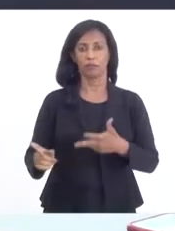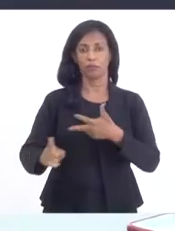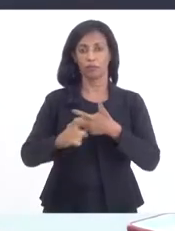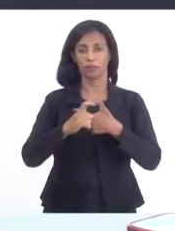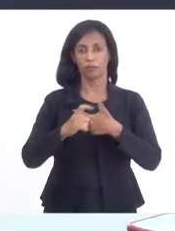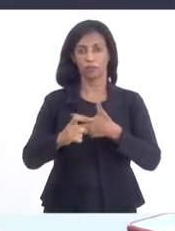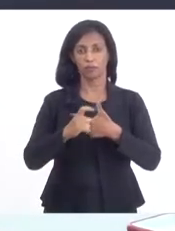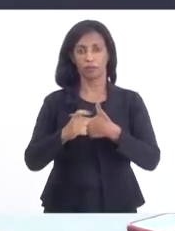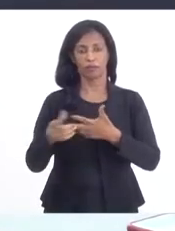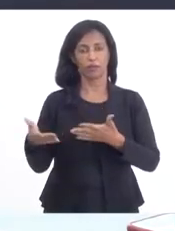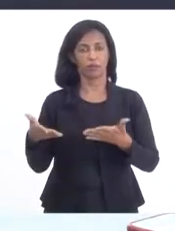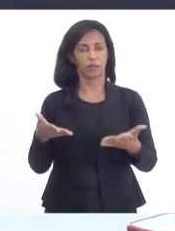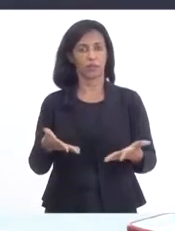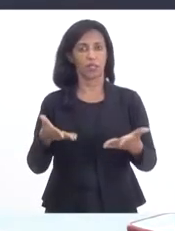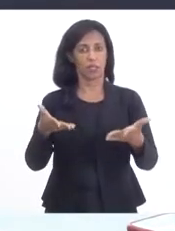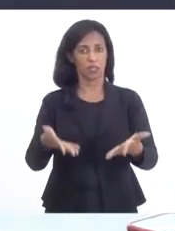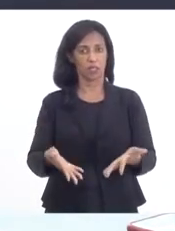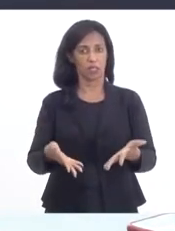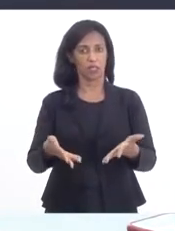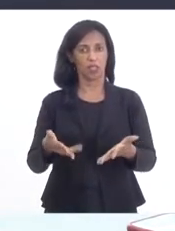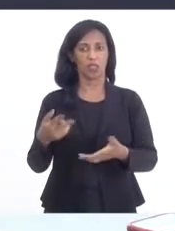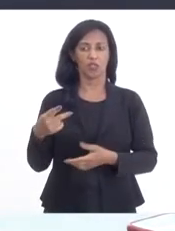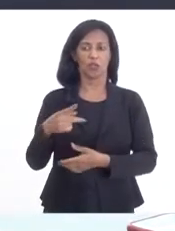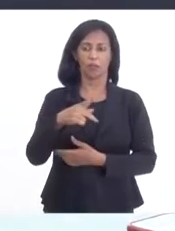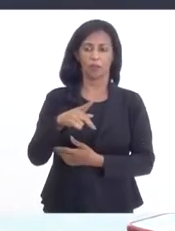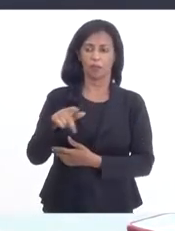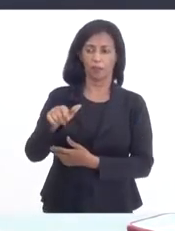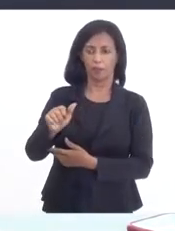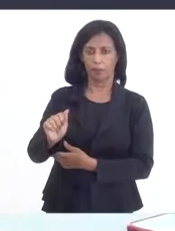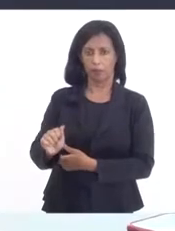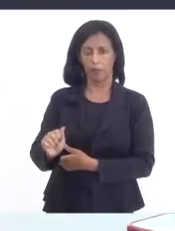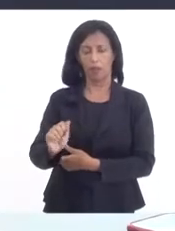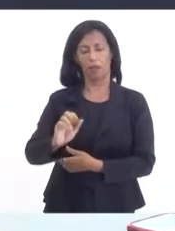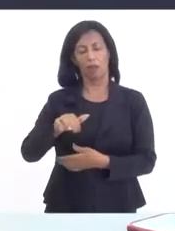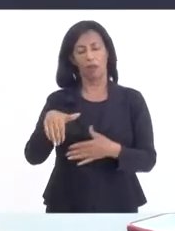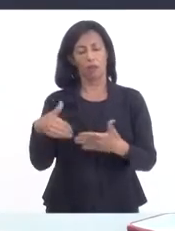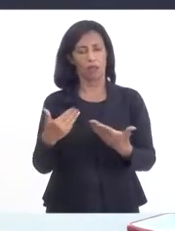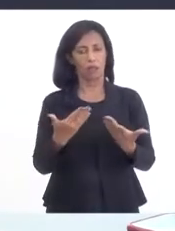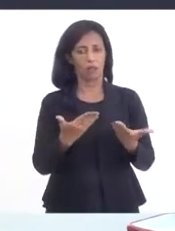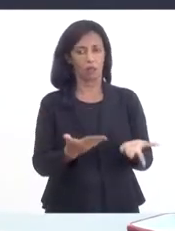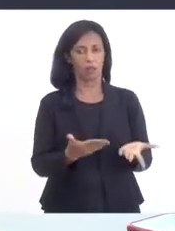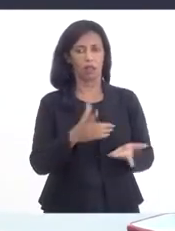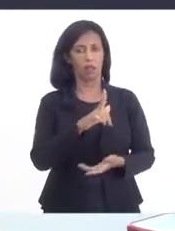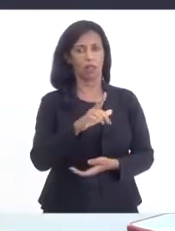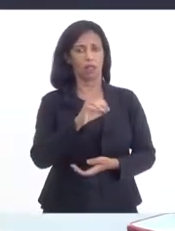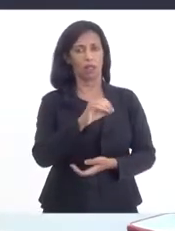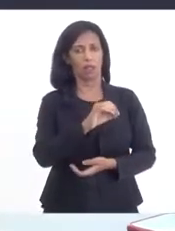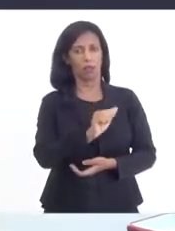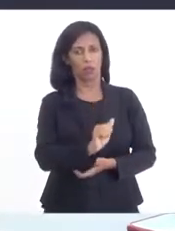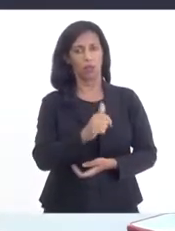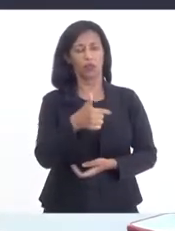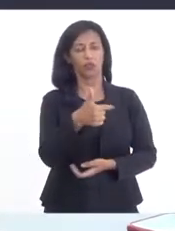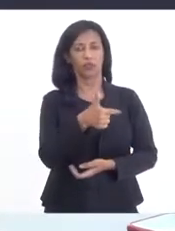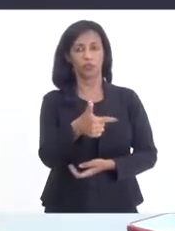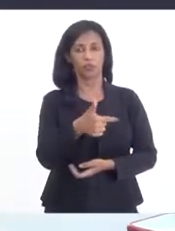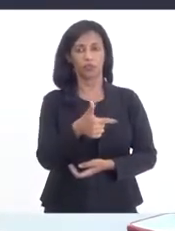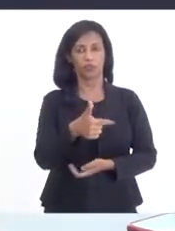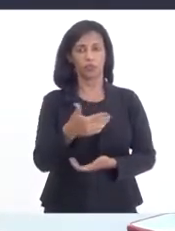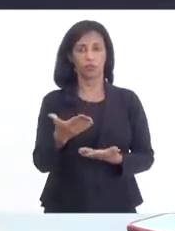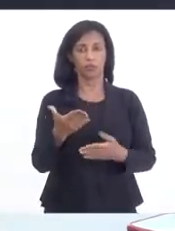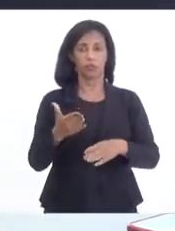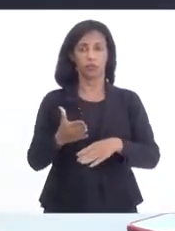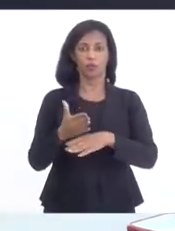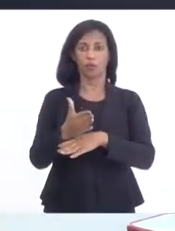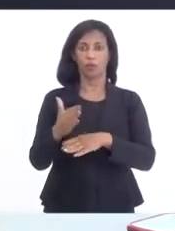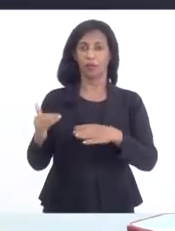Executivo, quer seja na revisão do PPA, quer seja na LOA de 22, que vão entrar